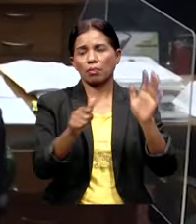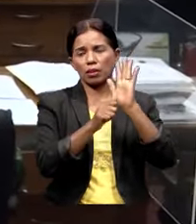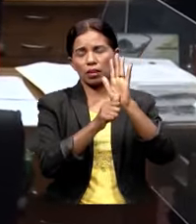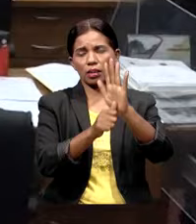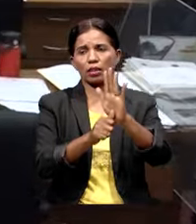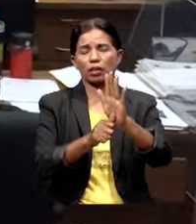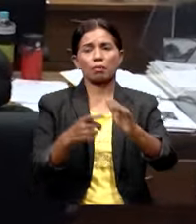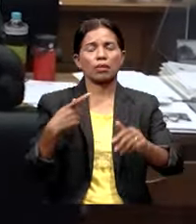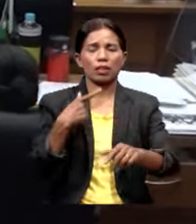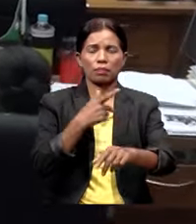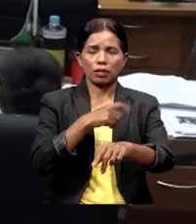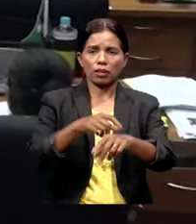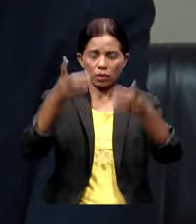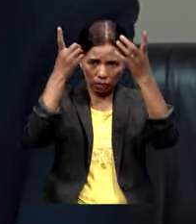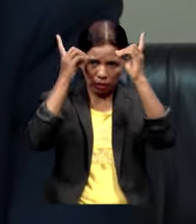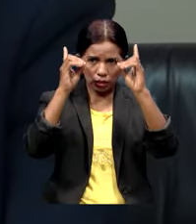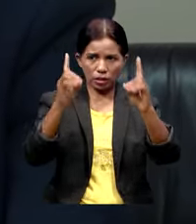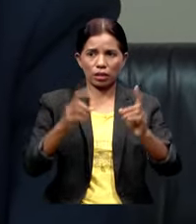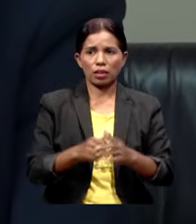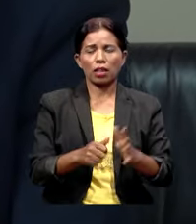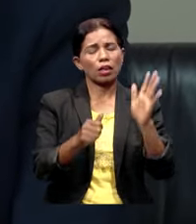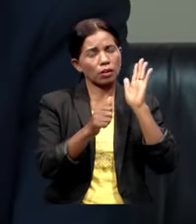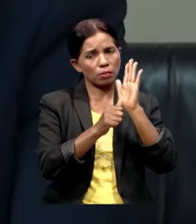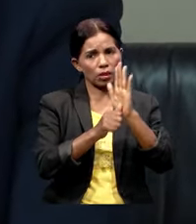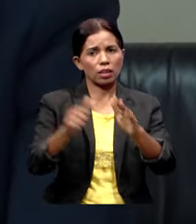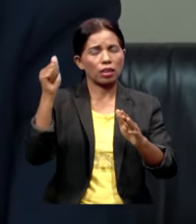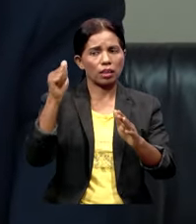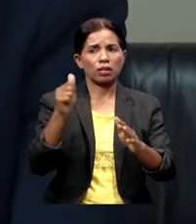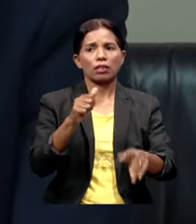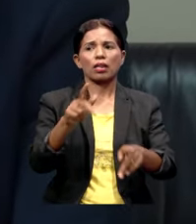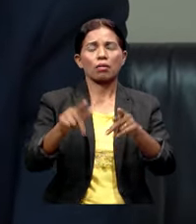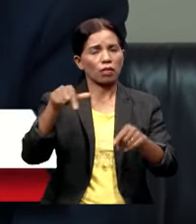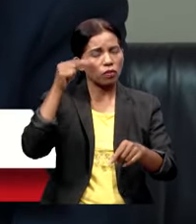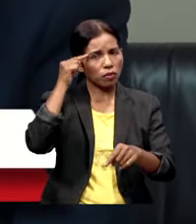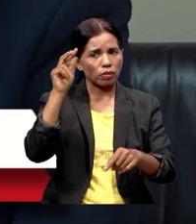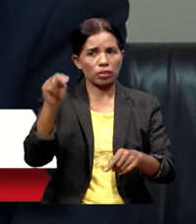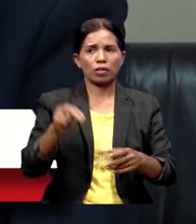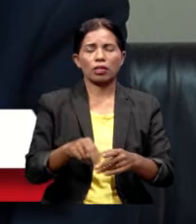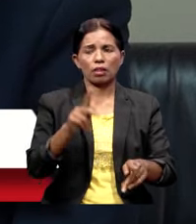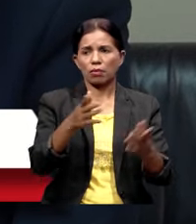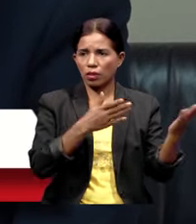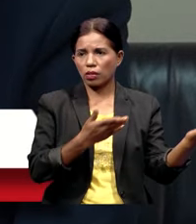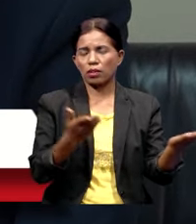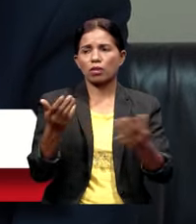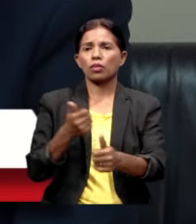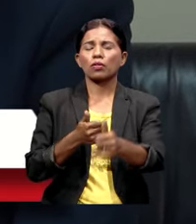mas bela fote decisão. A tu apresenta a candidatura, nem é uma governo, nem é uma lori mais, nem que tu